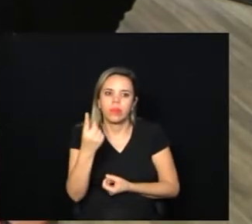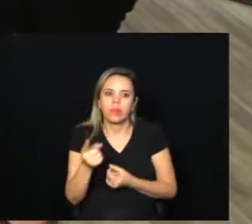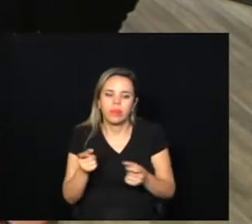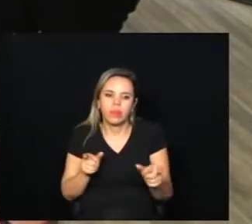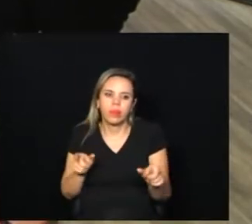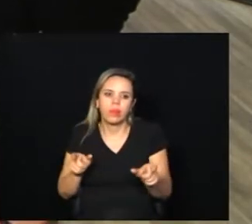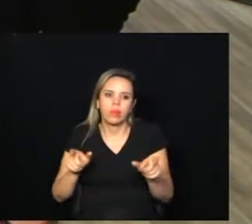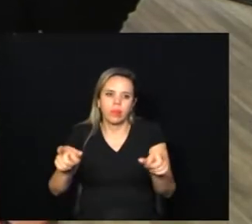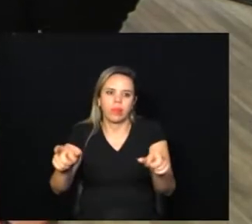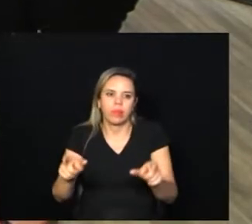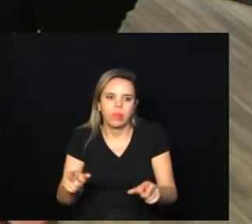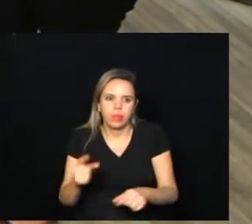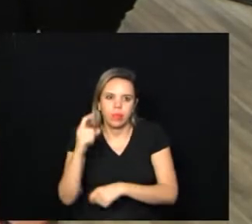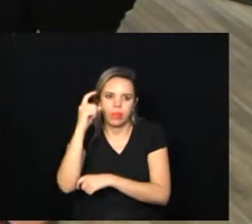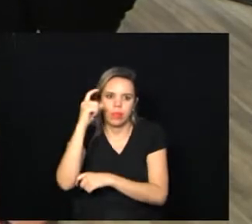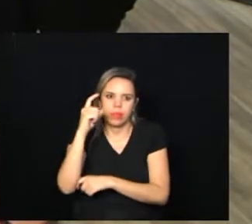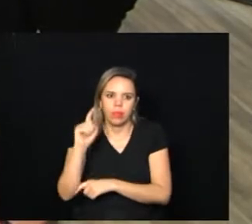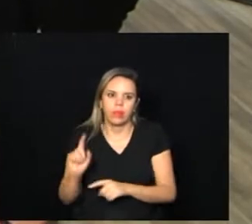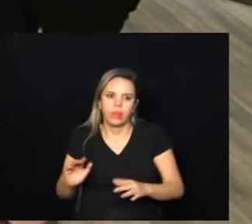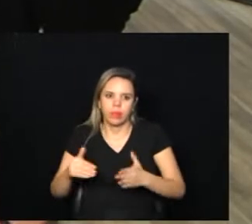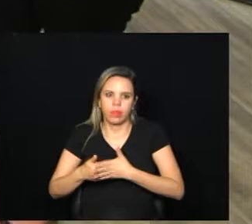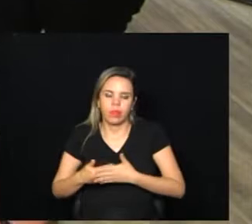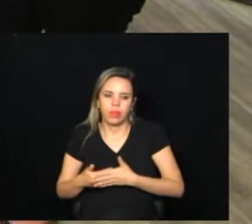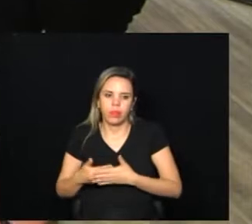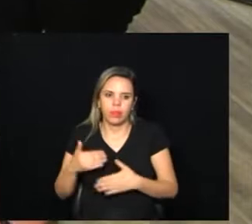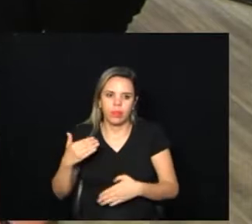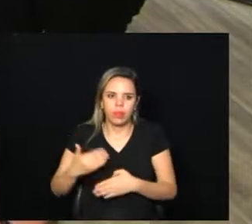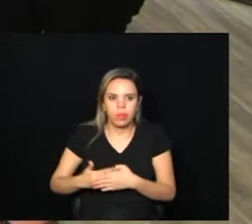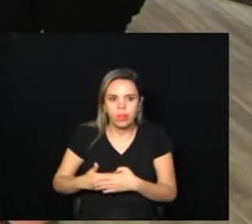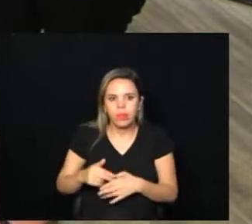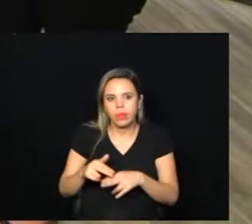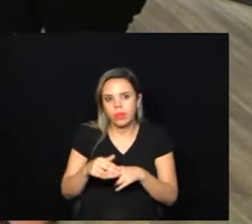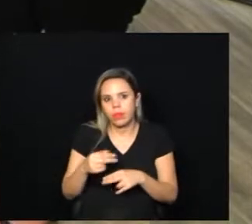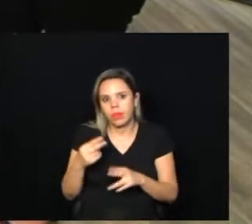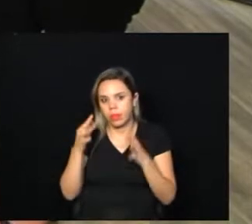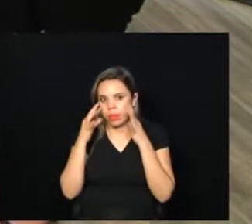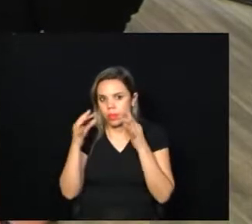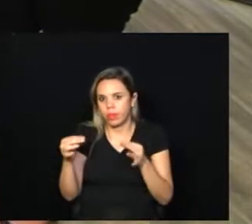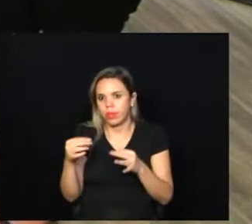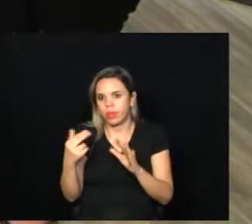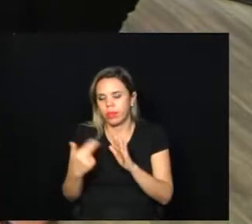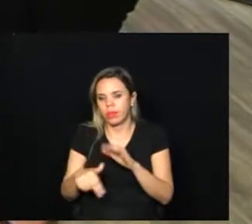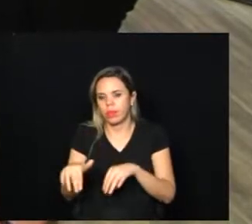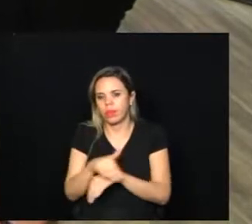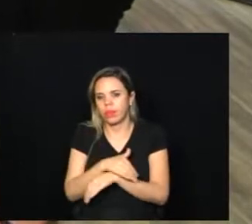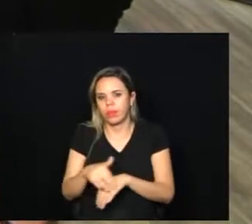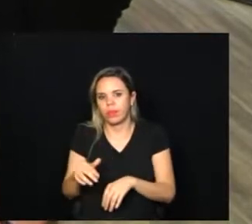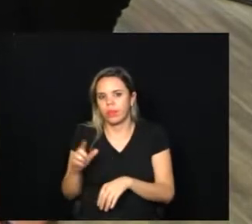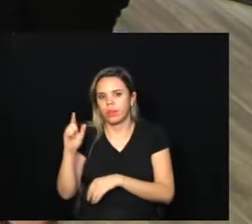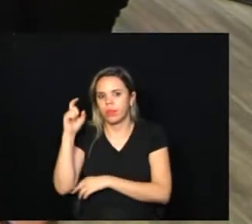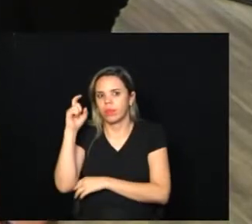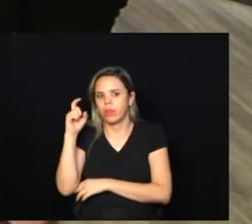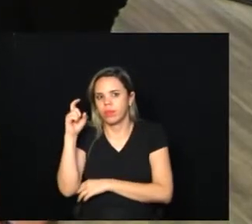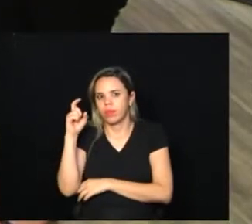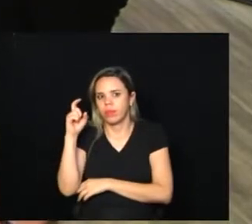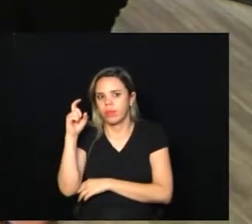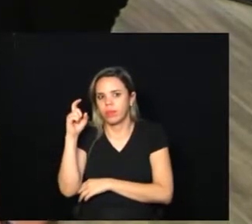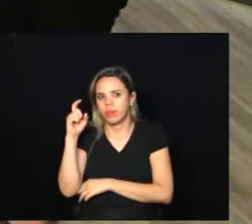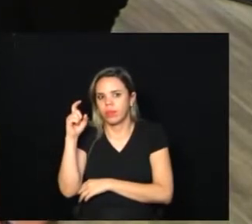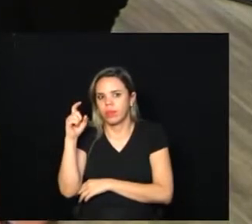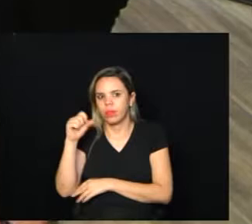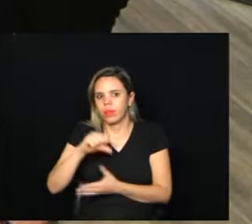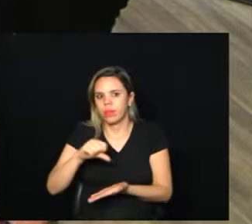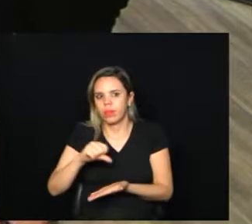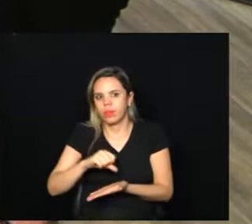vias do Cambuí estarão interditadas, então atenção, você que é morador do Cambuí, você que passa pela